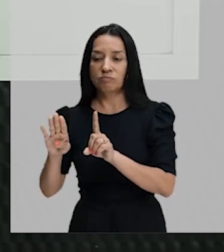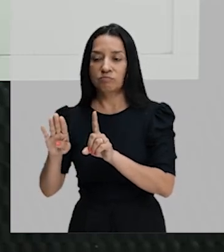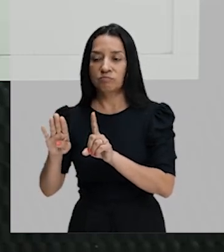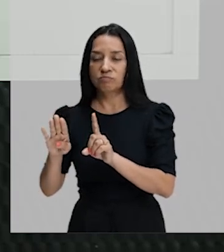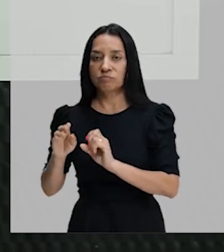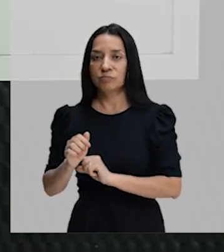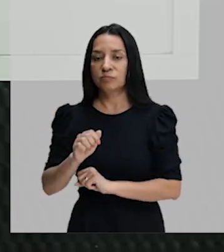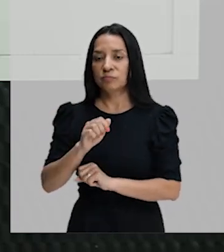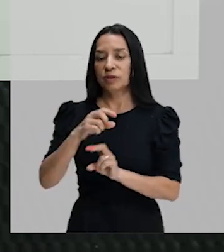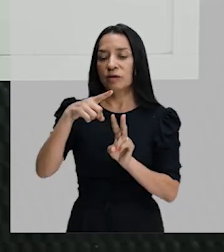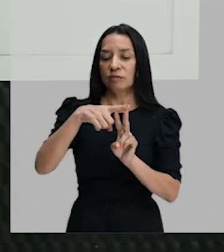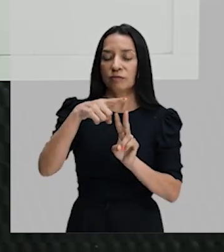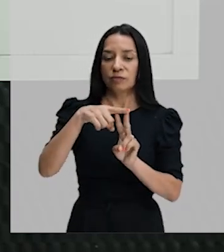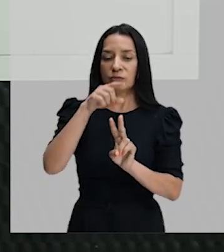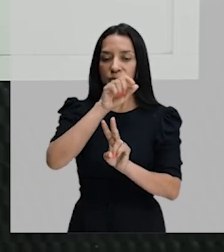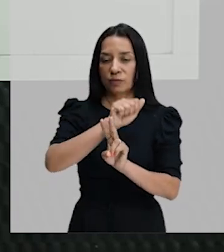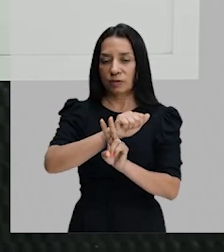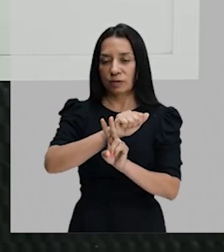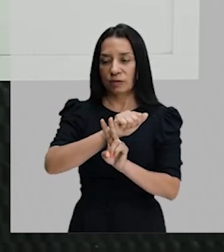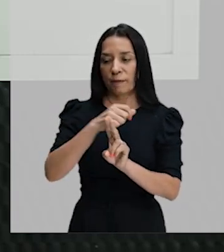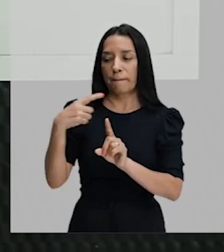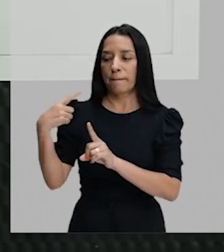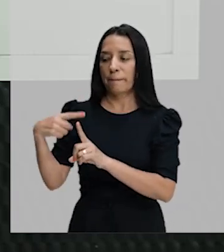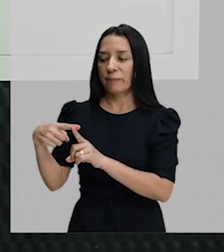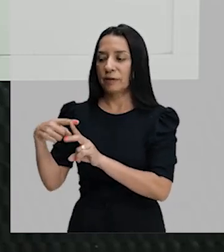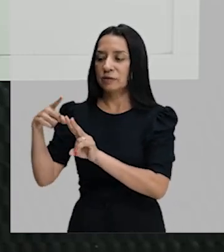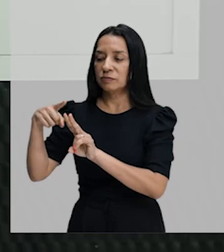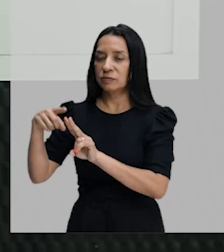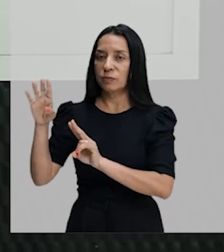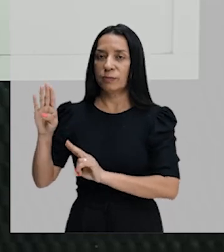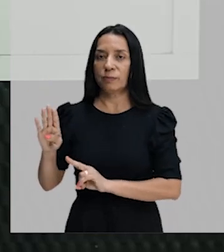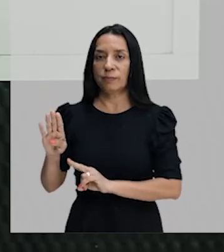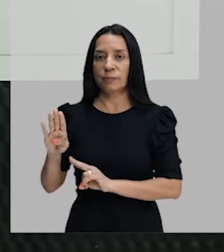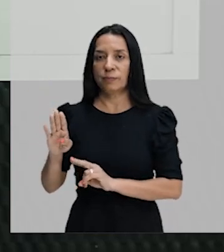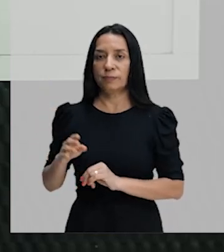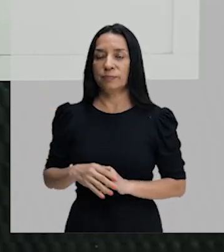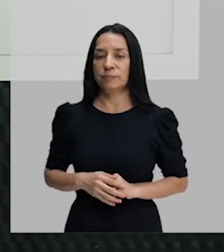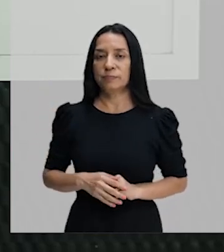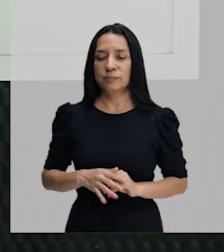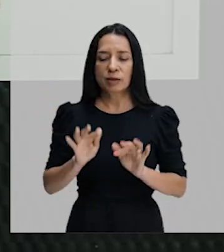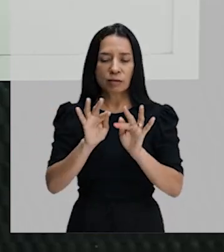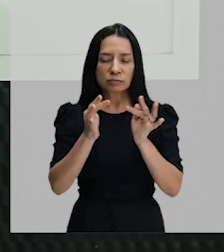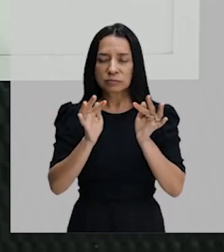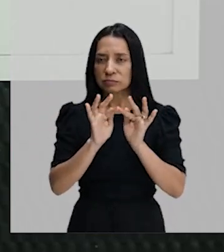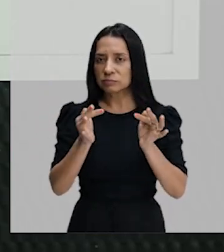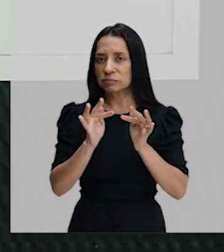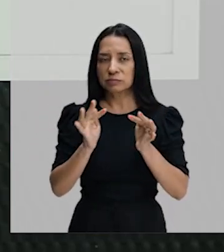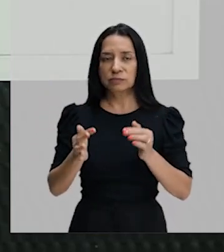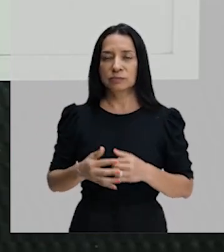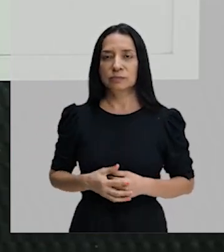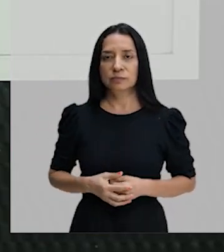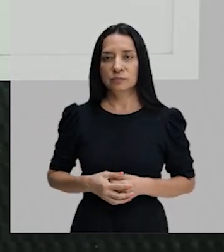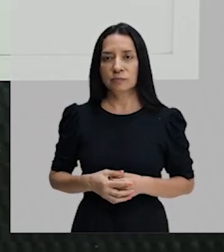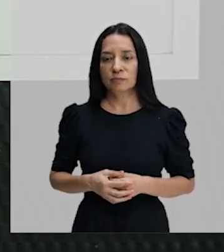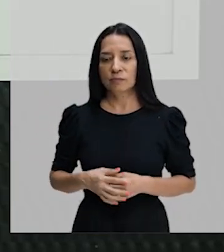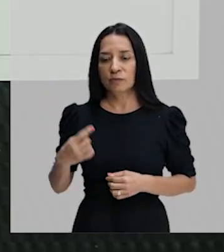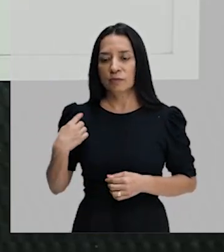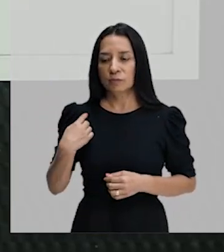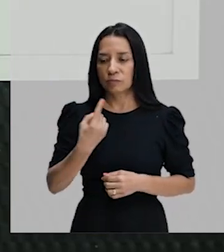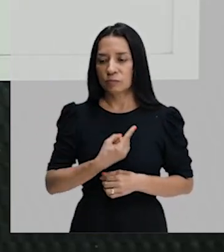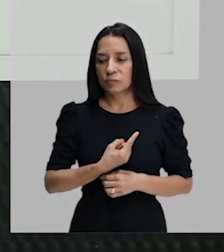A mais o vetor B. Aí é muito simples. Nós